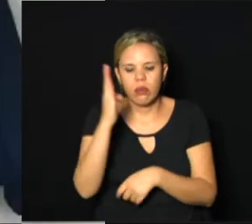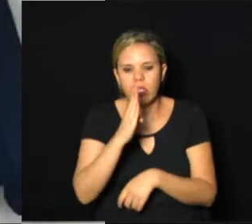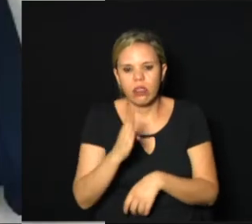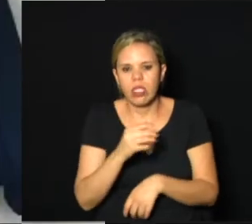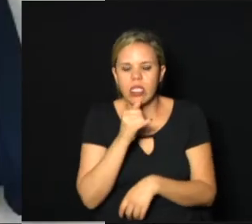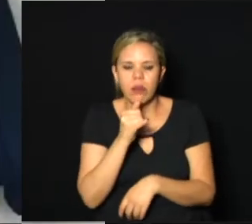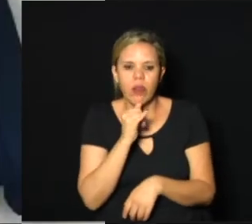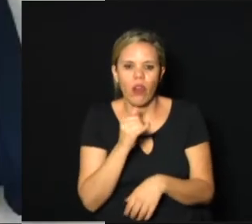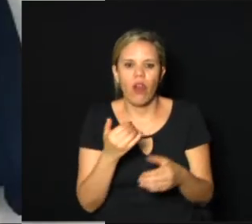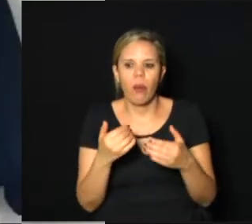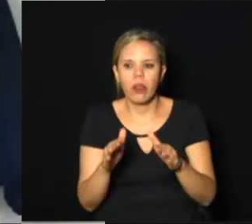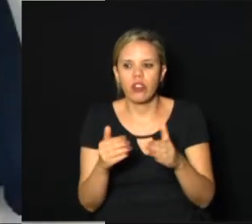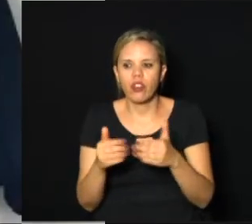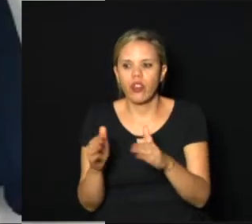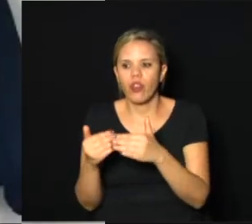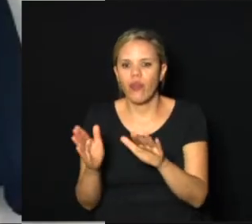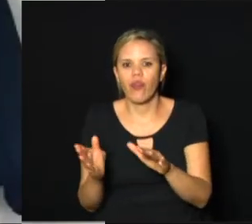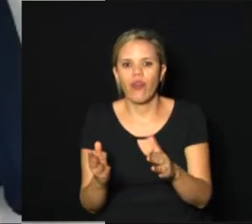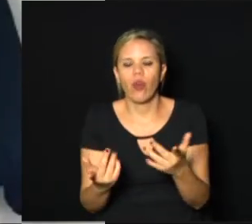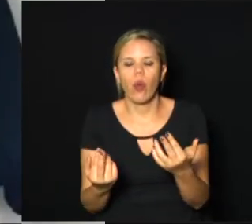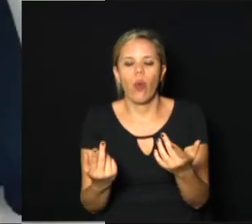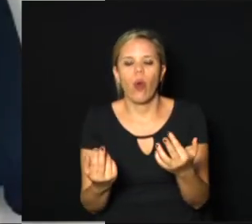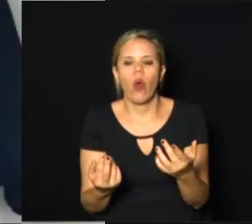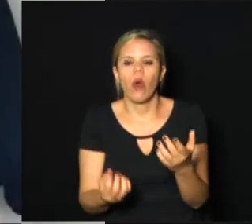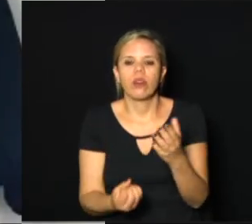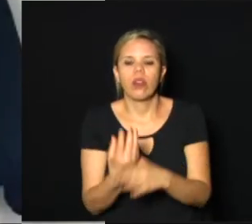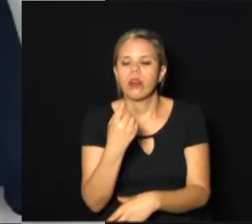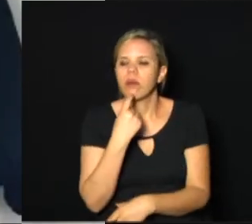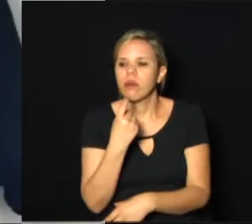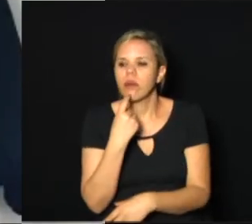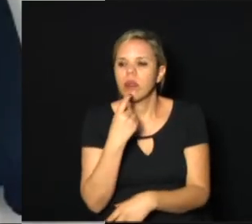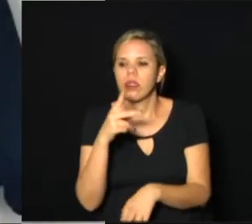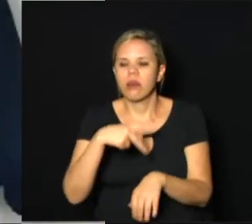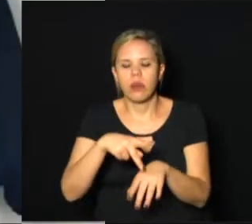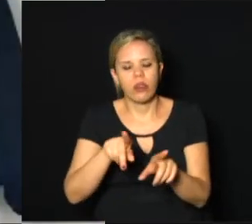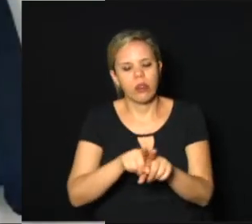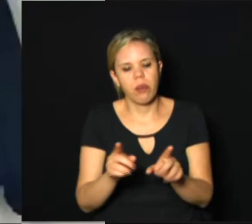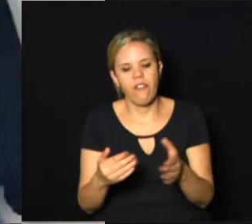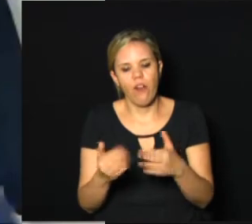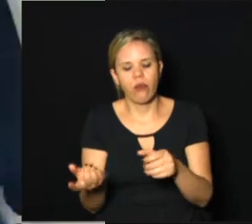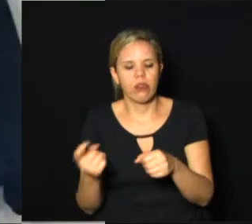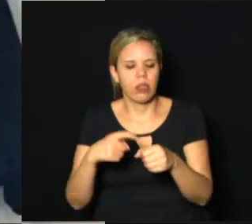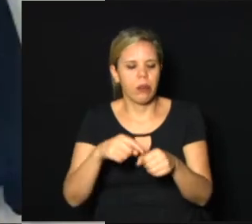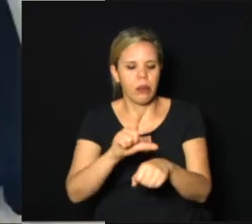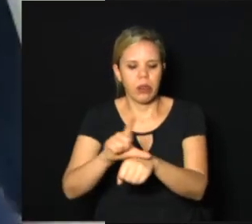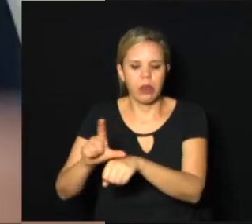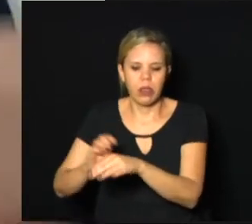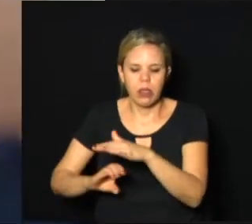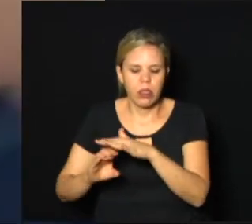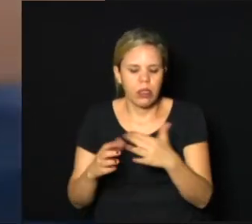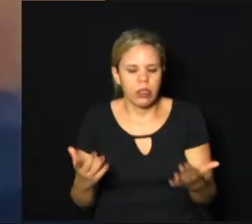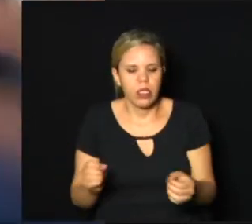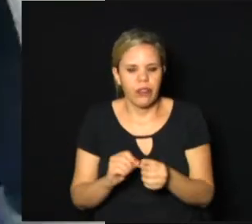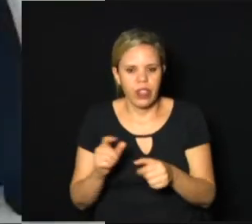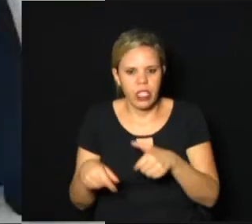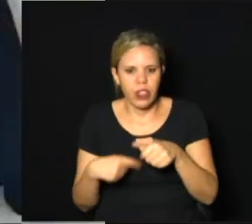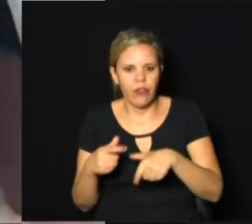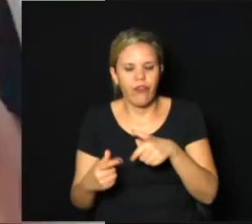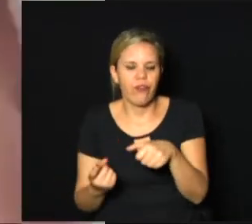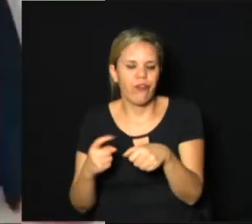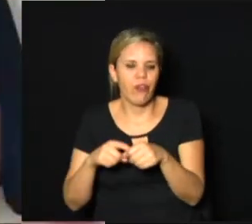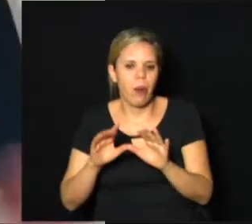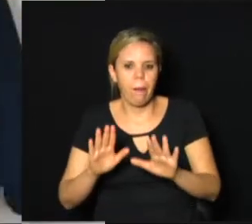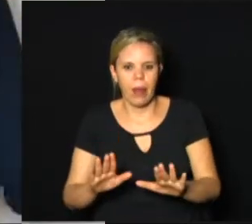de reabertura precoce, como que aconteceu aqui em Campinas, né? Porque tudo bem, a gente tem que reabrir mesmo, tem que fazer os processos de retomada